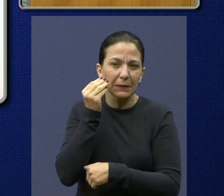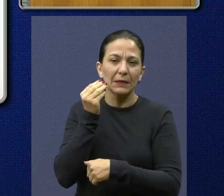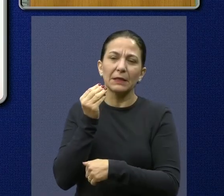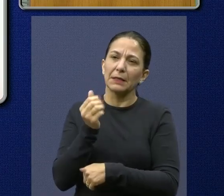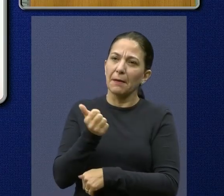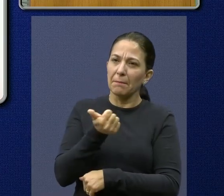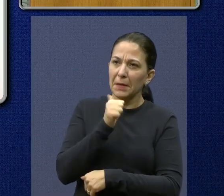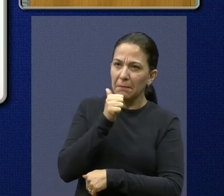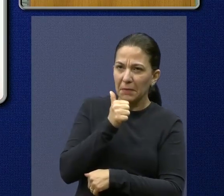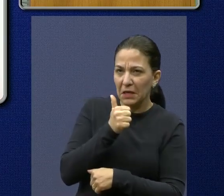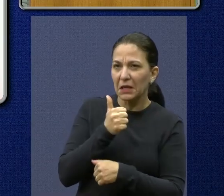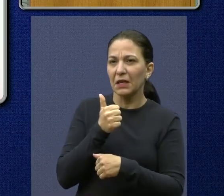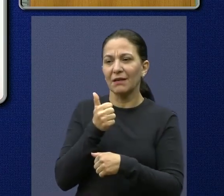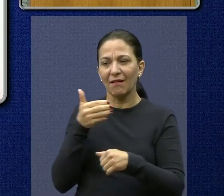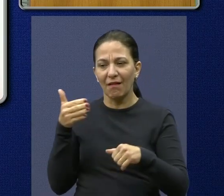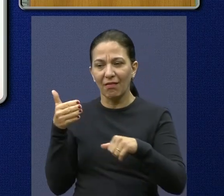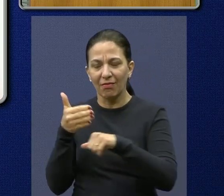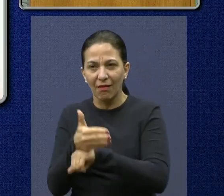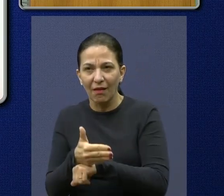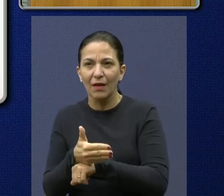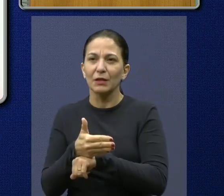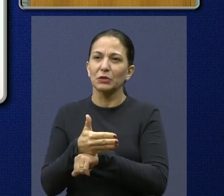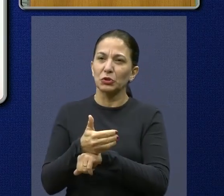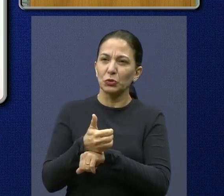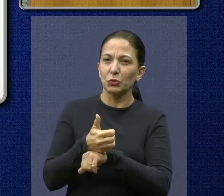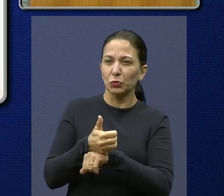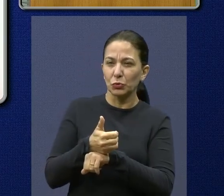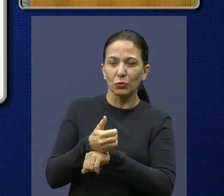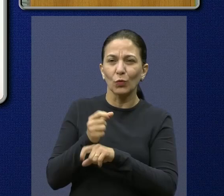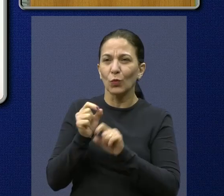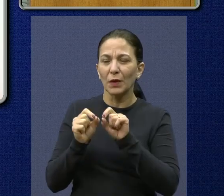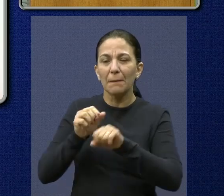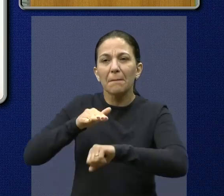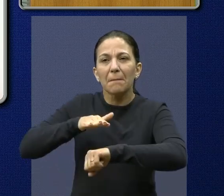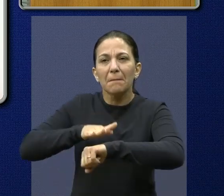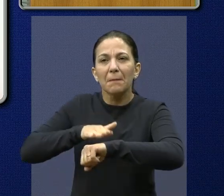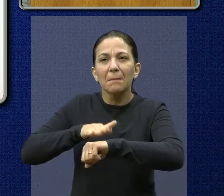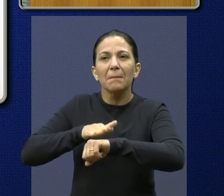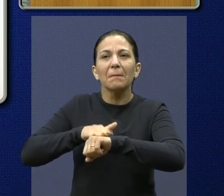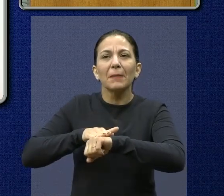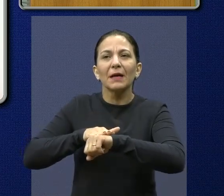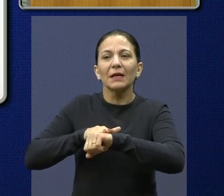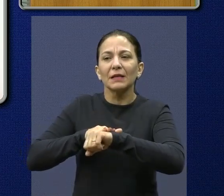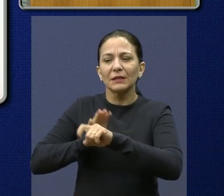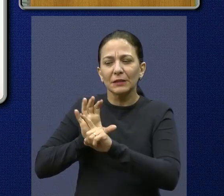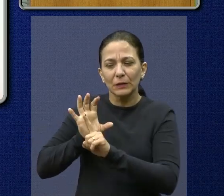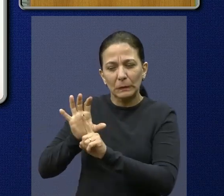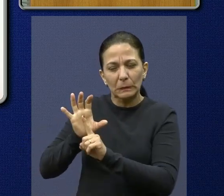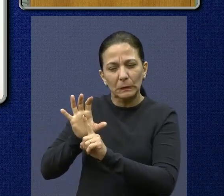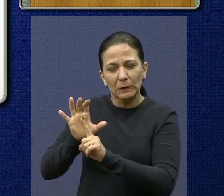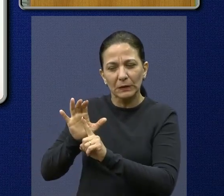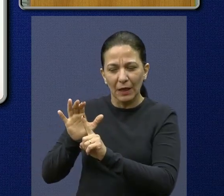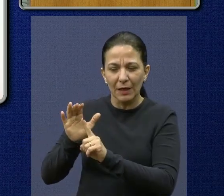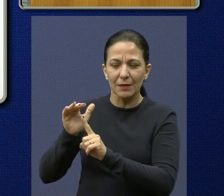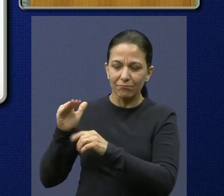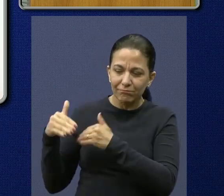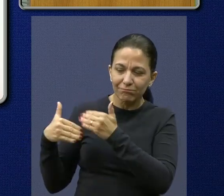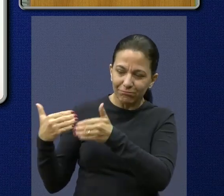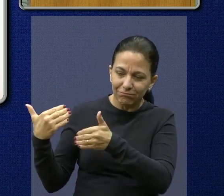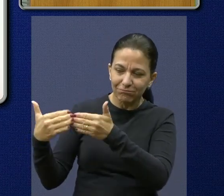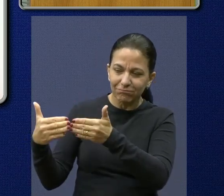substância, né, tem acesso a isso, mais ele está propenso a ser um dependente